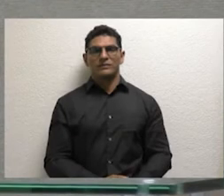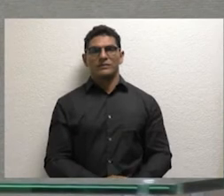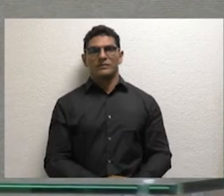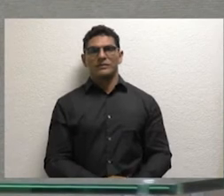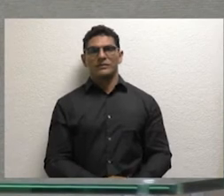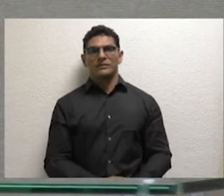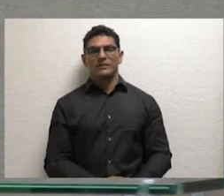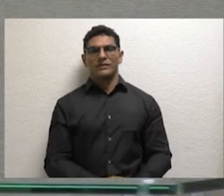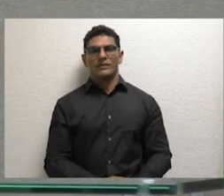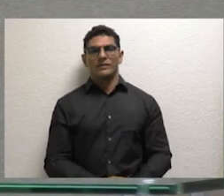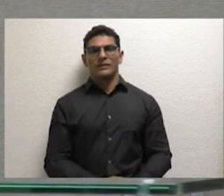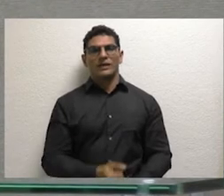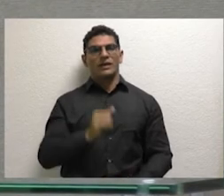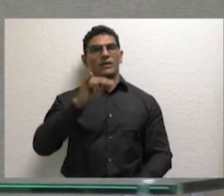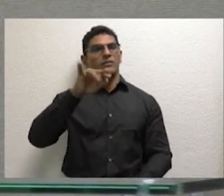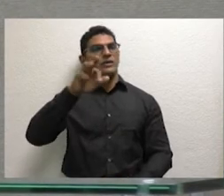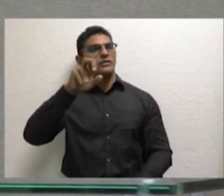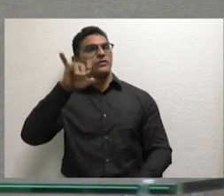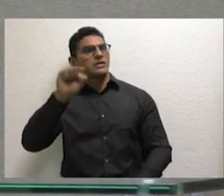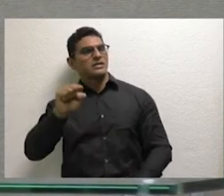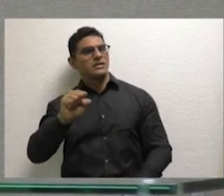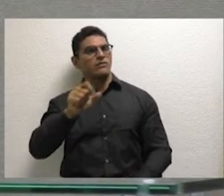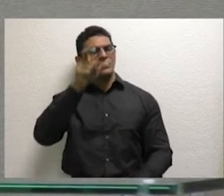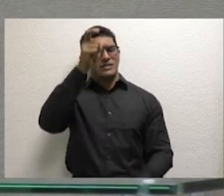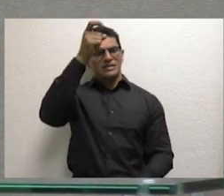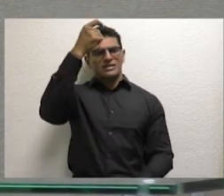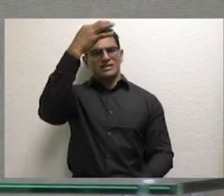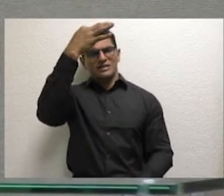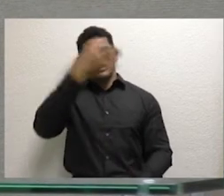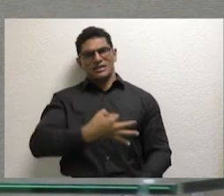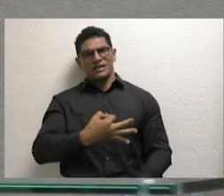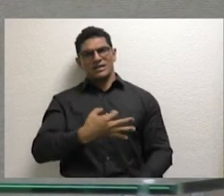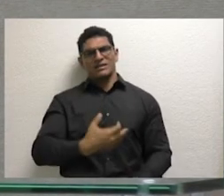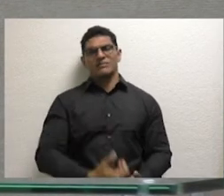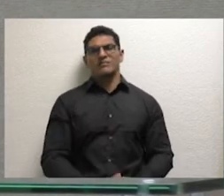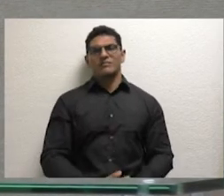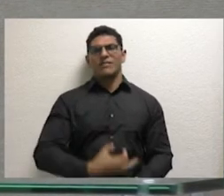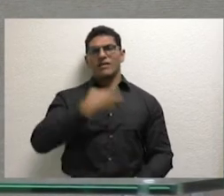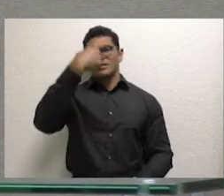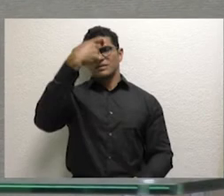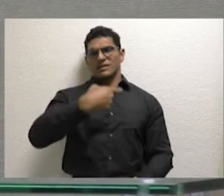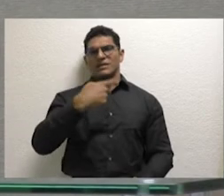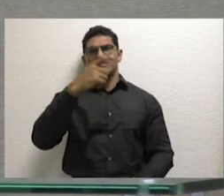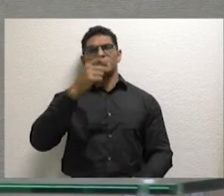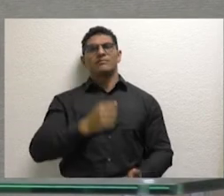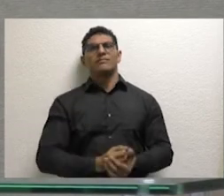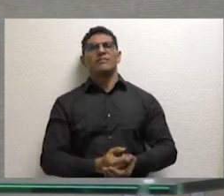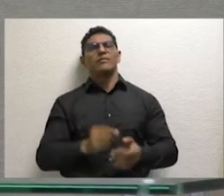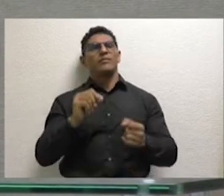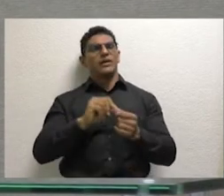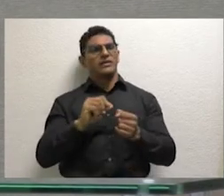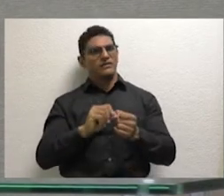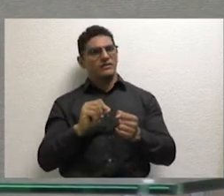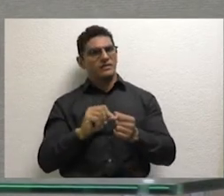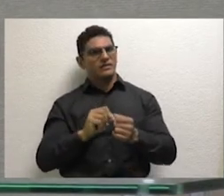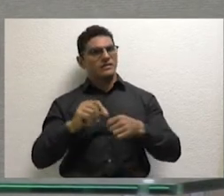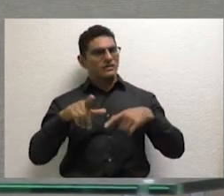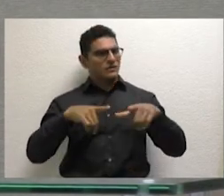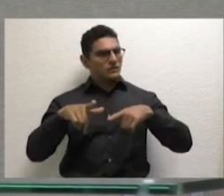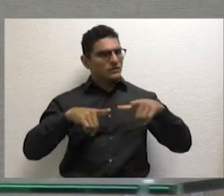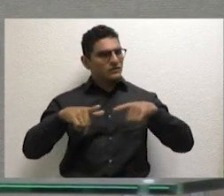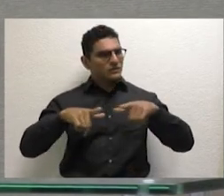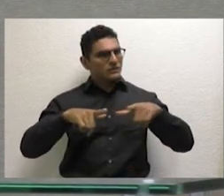instituição idônea isenta para realizar o trabalho